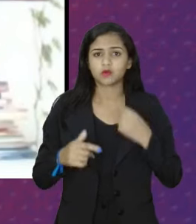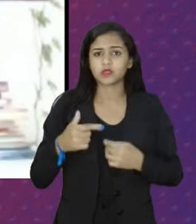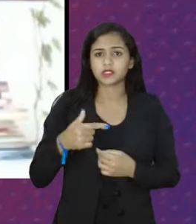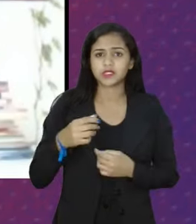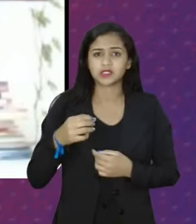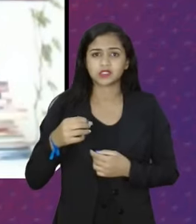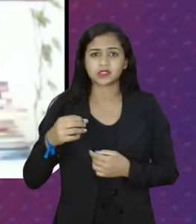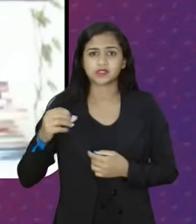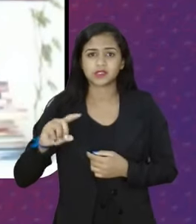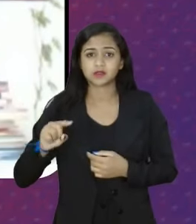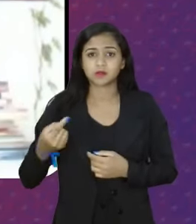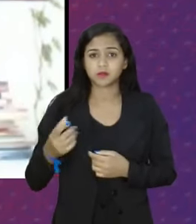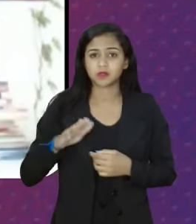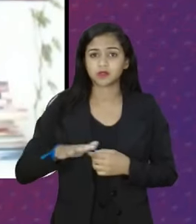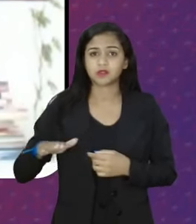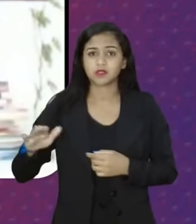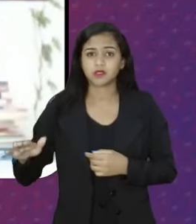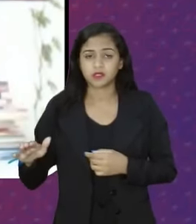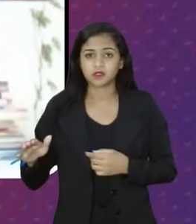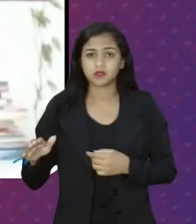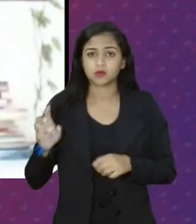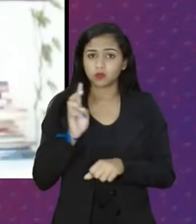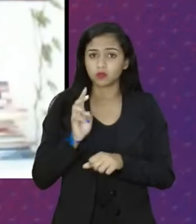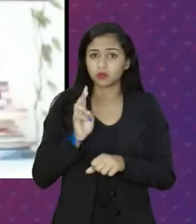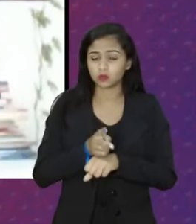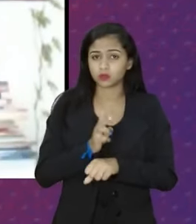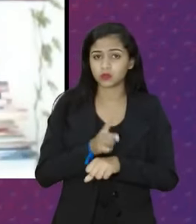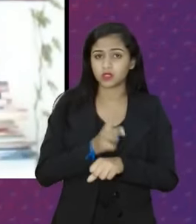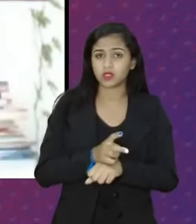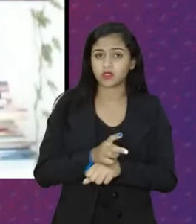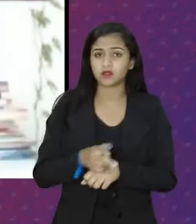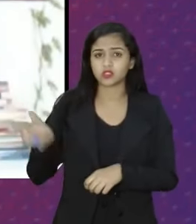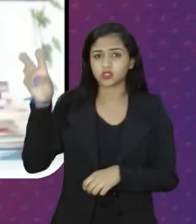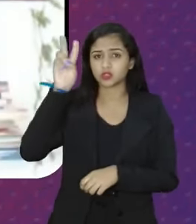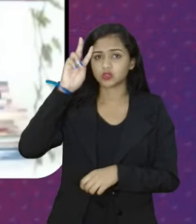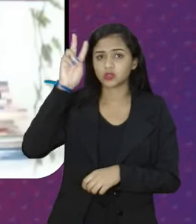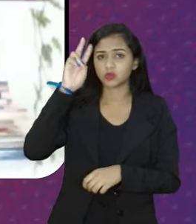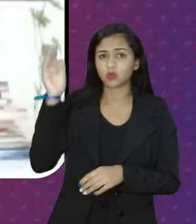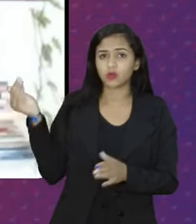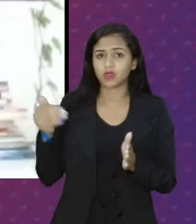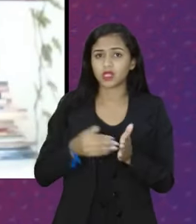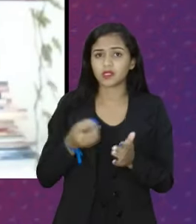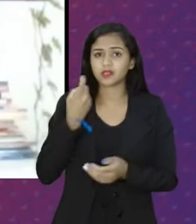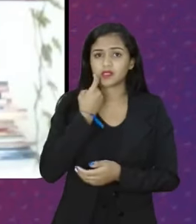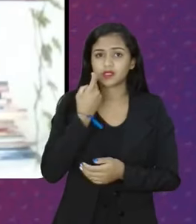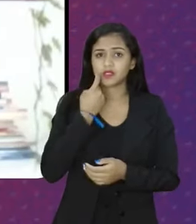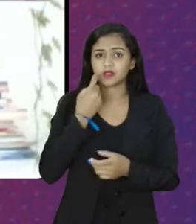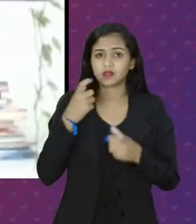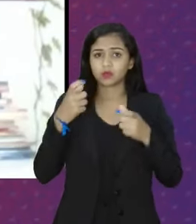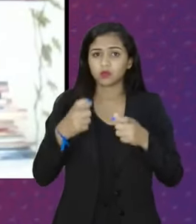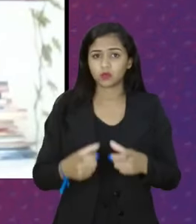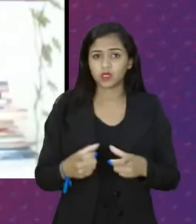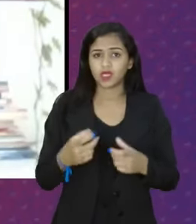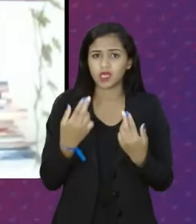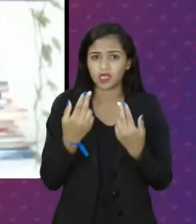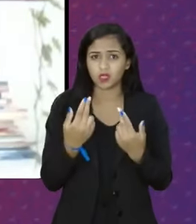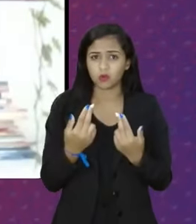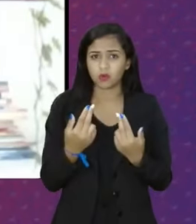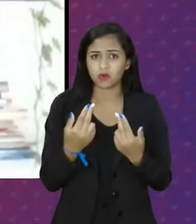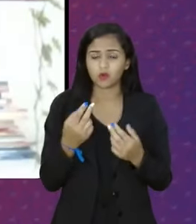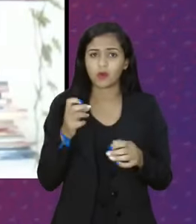8.700.000 dessas crianças permaneciam de segunda a sexta-feira no mesmo local, com a mesma